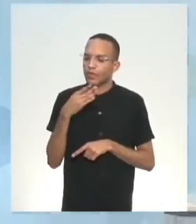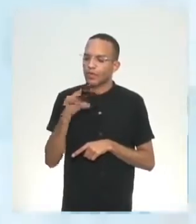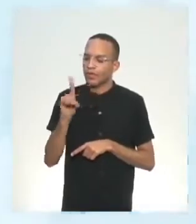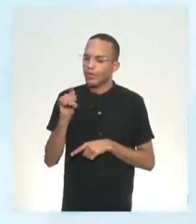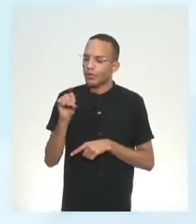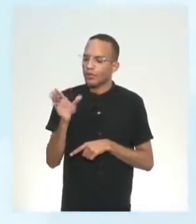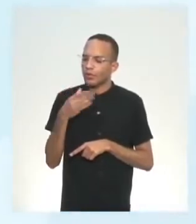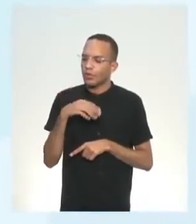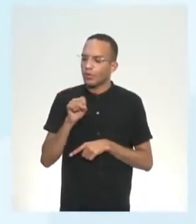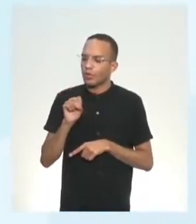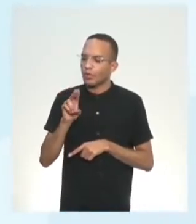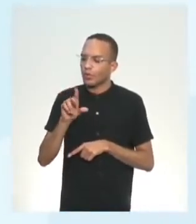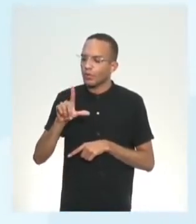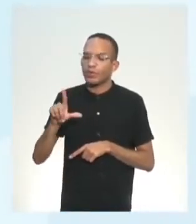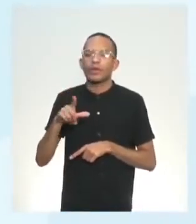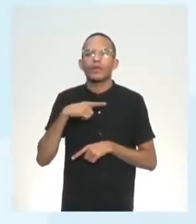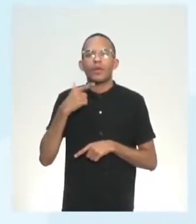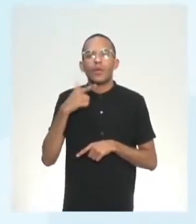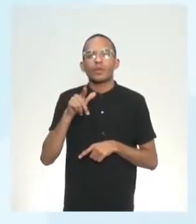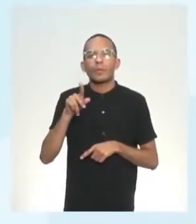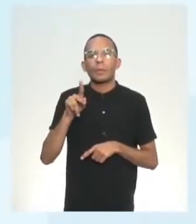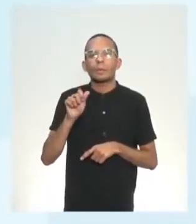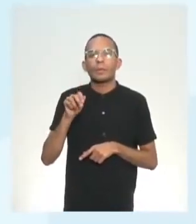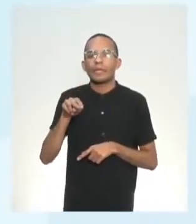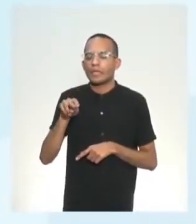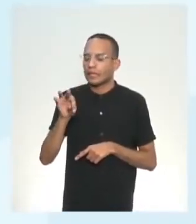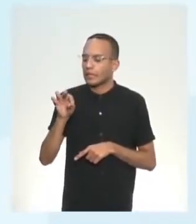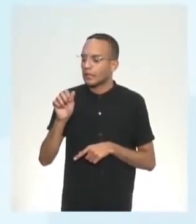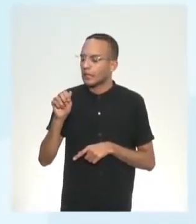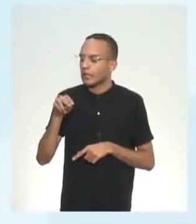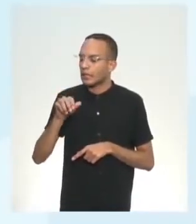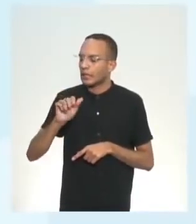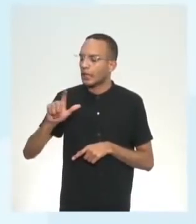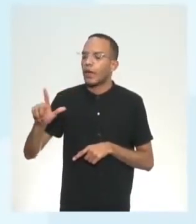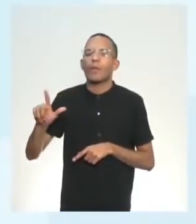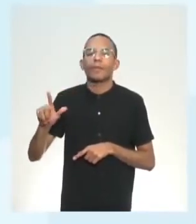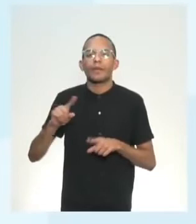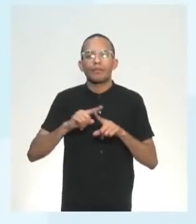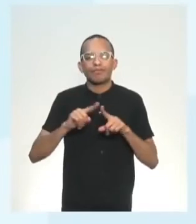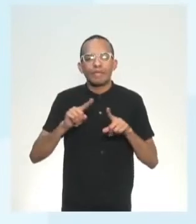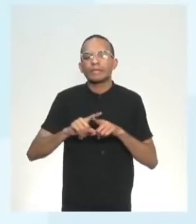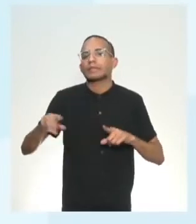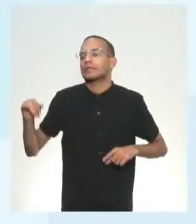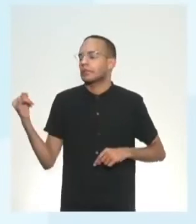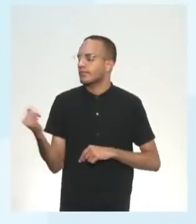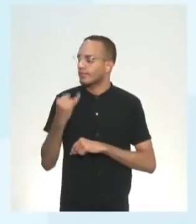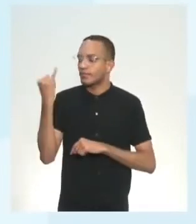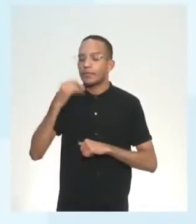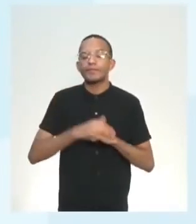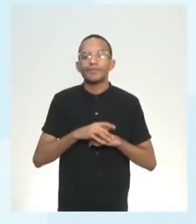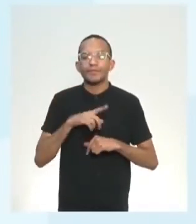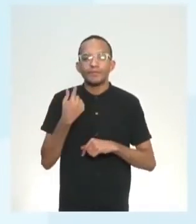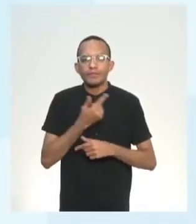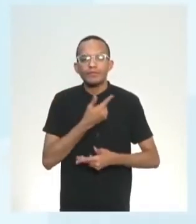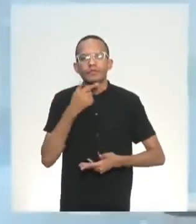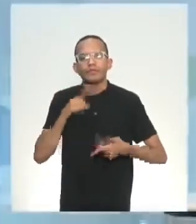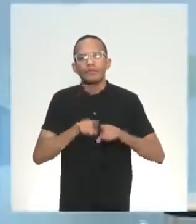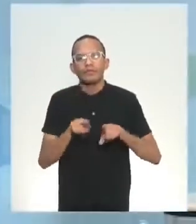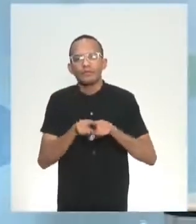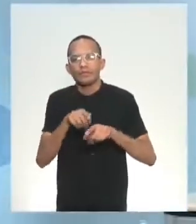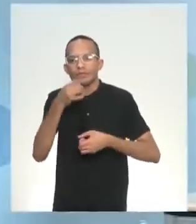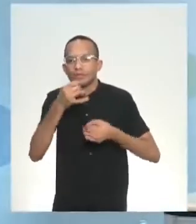Sul. Tá aí, a gente tem o Pantanal aqui, ó que pequenininho, mas extremamente importante. E a gente vai